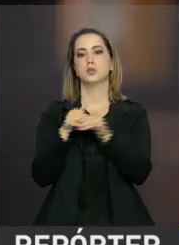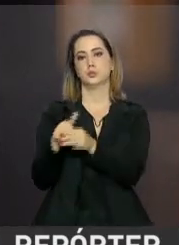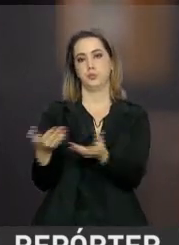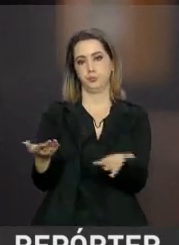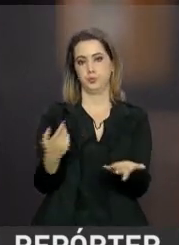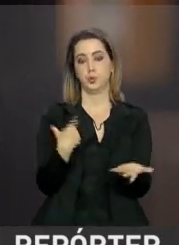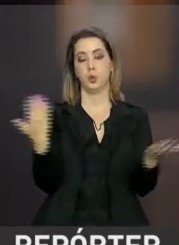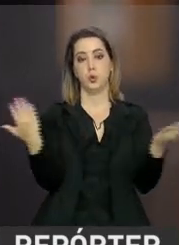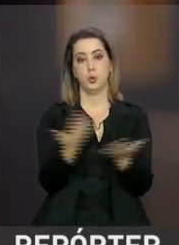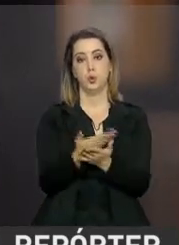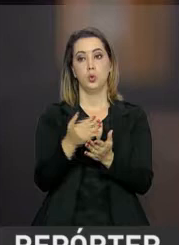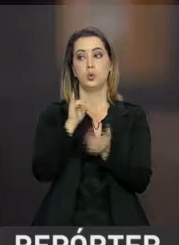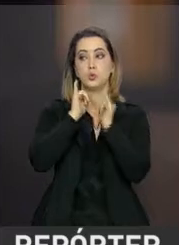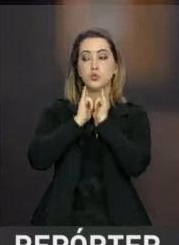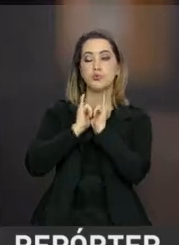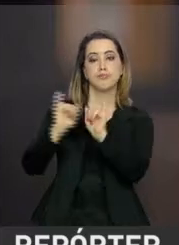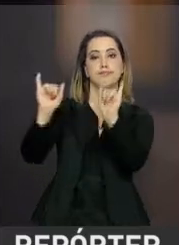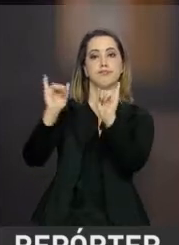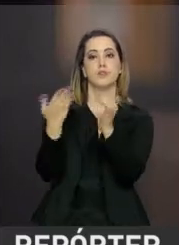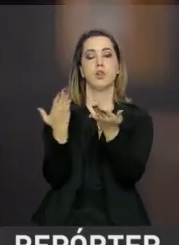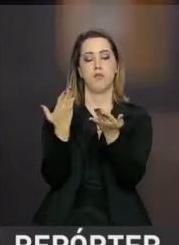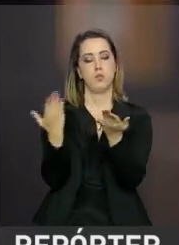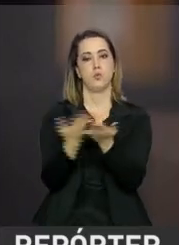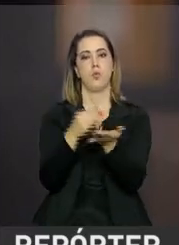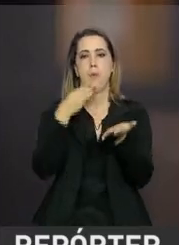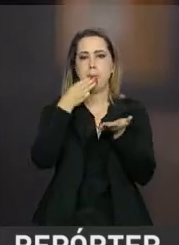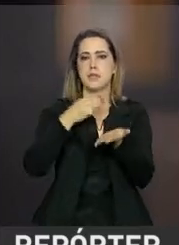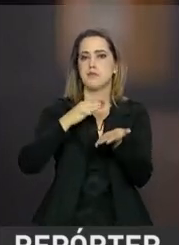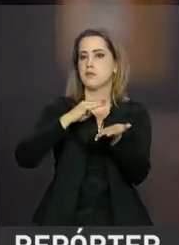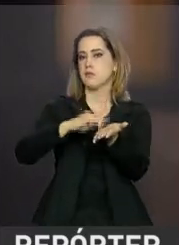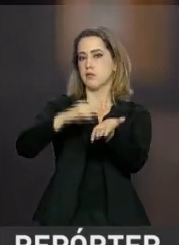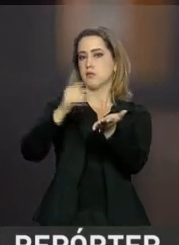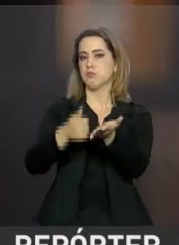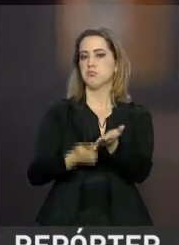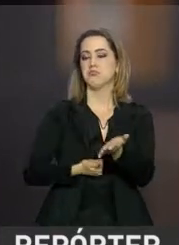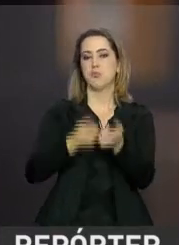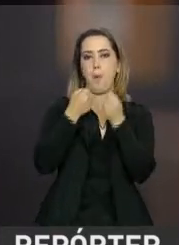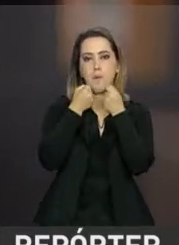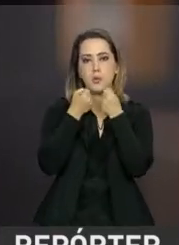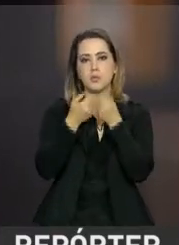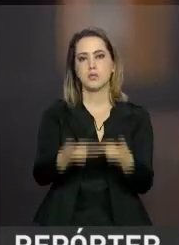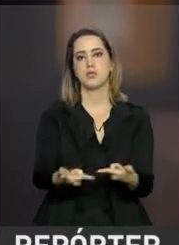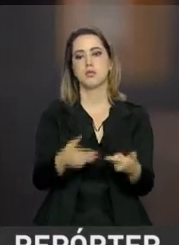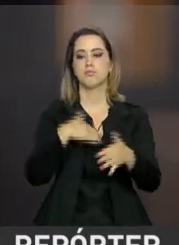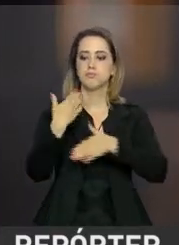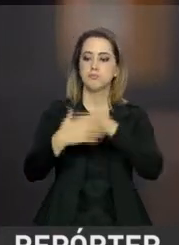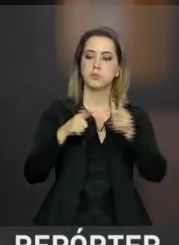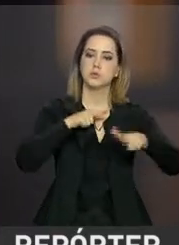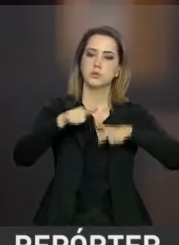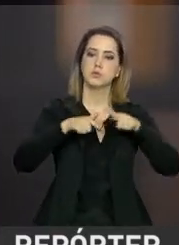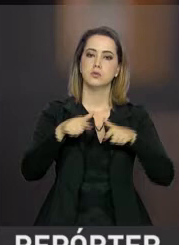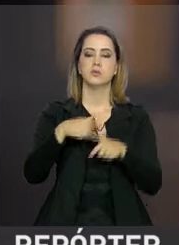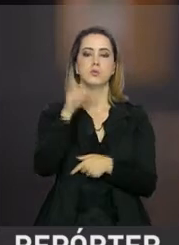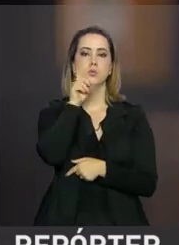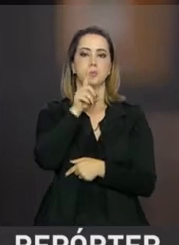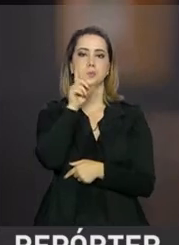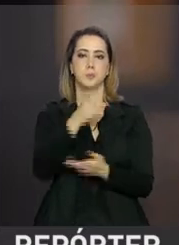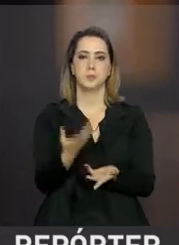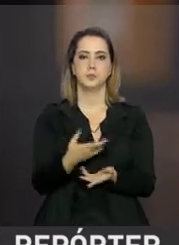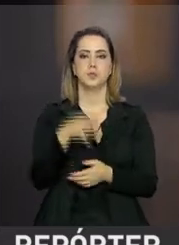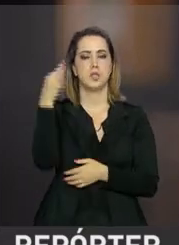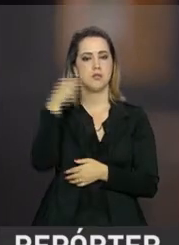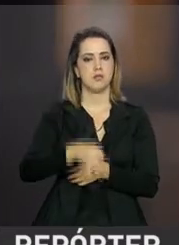à donald trump desejando êxito na condução da política norte americana e disse que está certo de que brasil e estados unidos